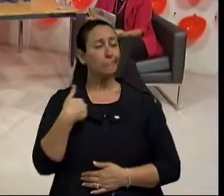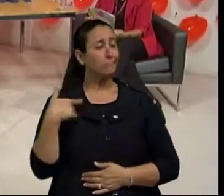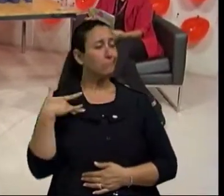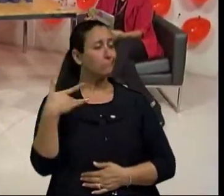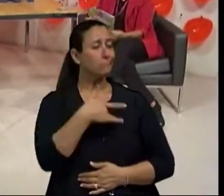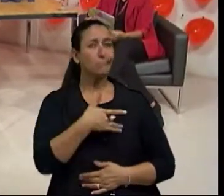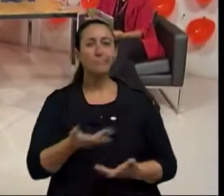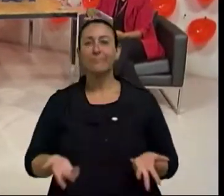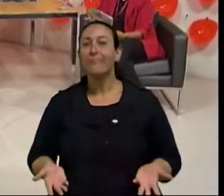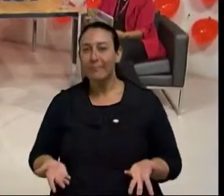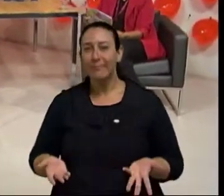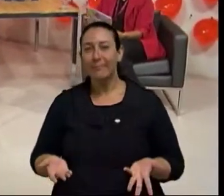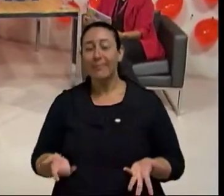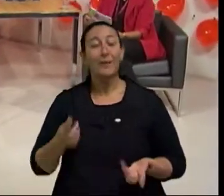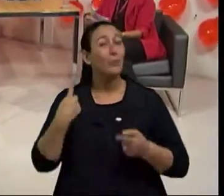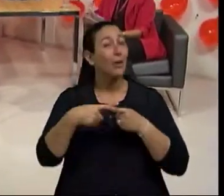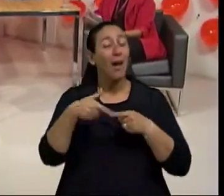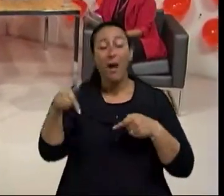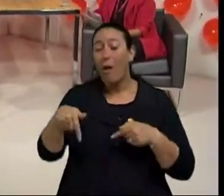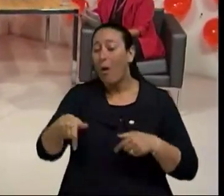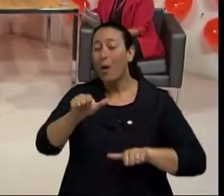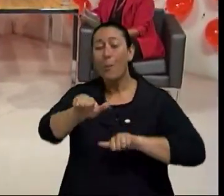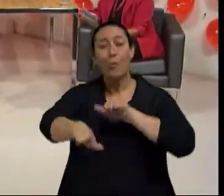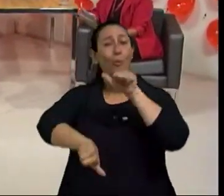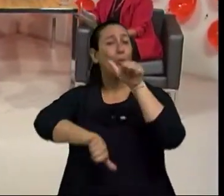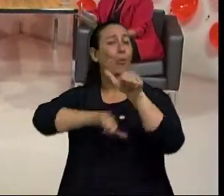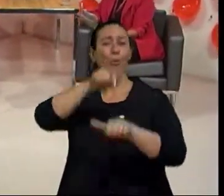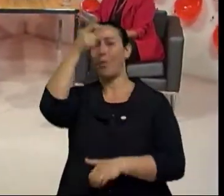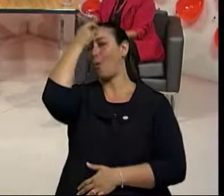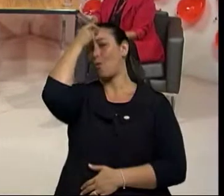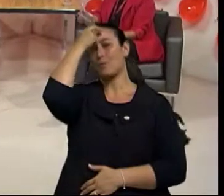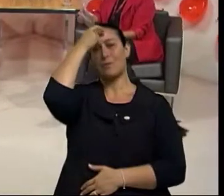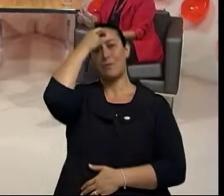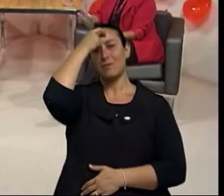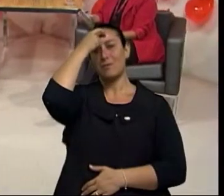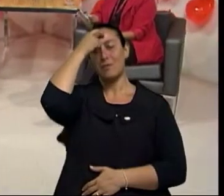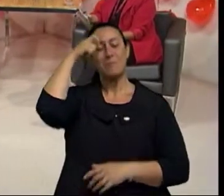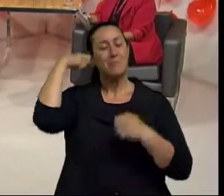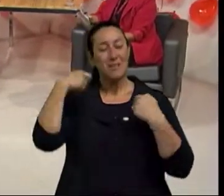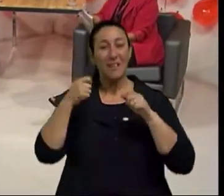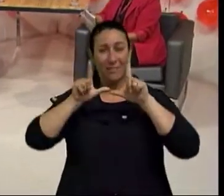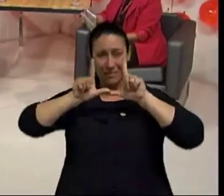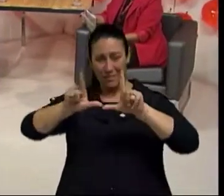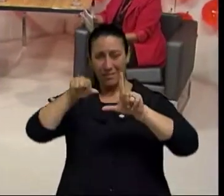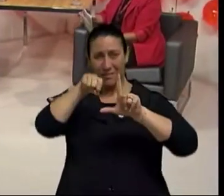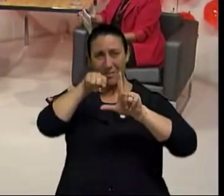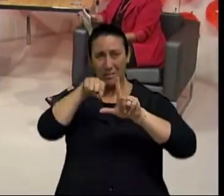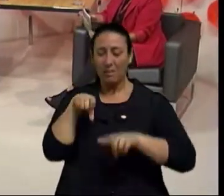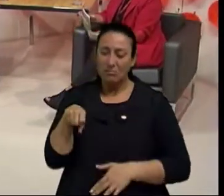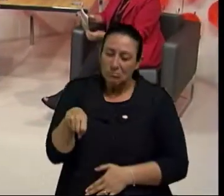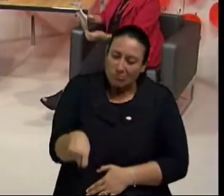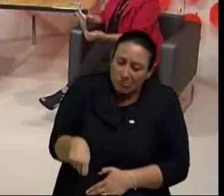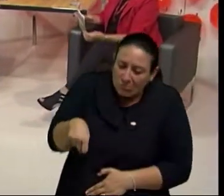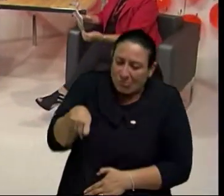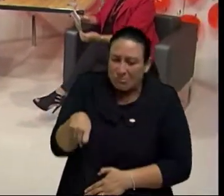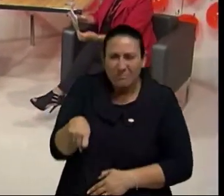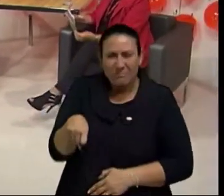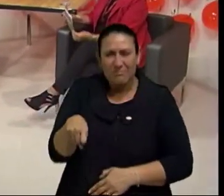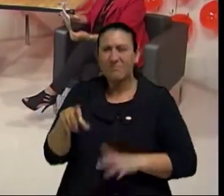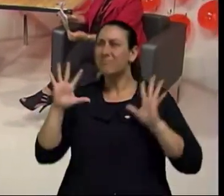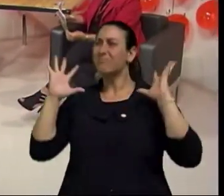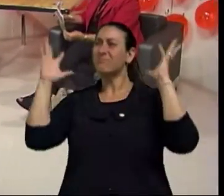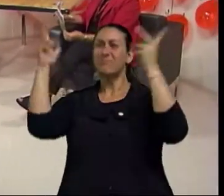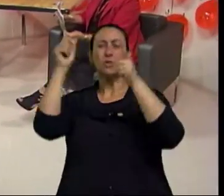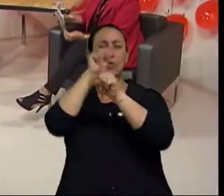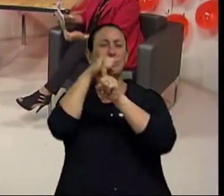campanha de mudar o logo, excelente. Eu acho que é fundamental mudar esse logo. A sociedade trata o idoso, infantiliza,